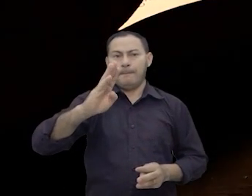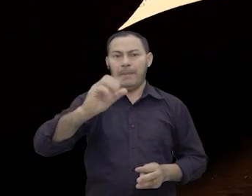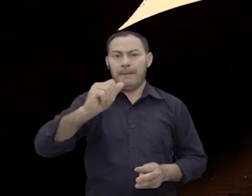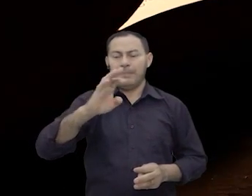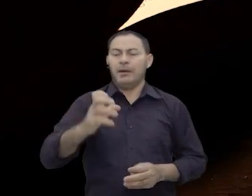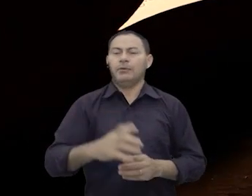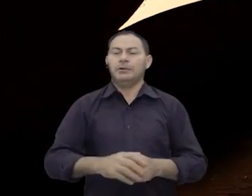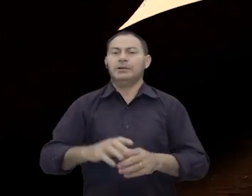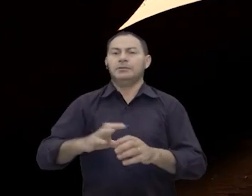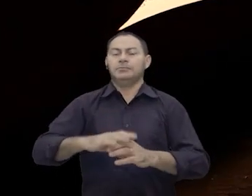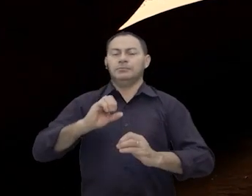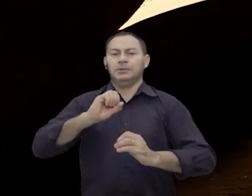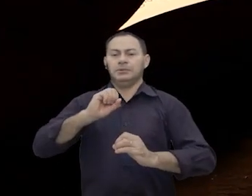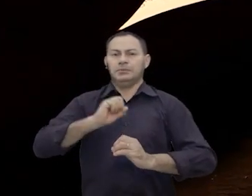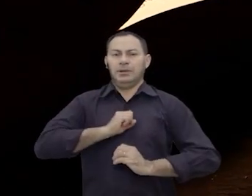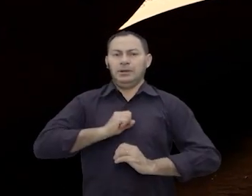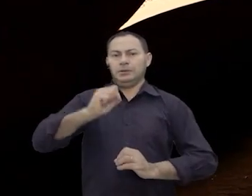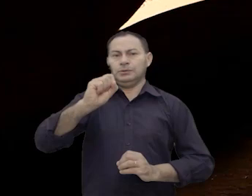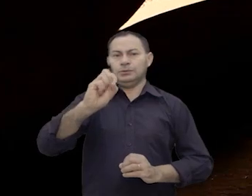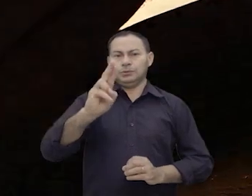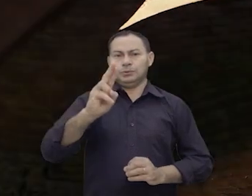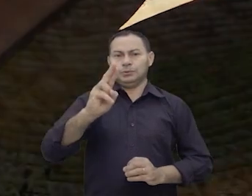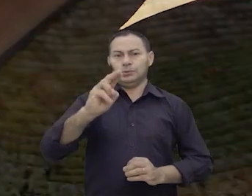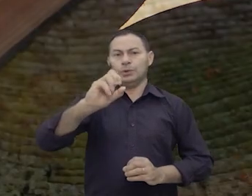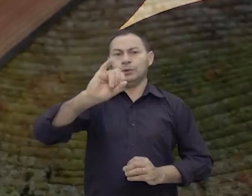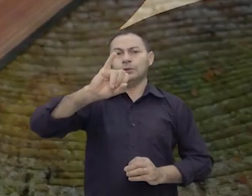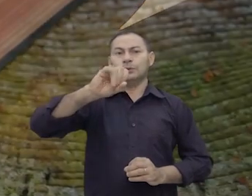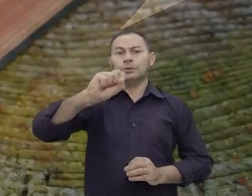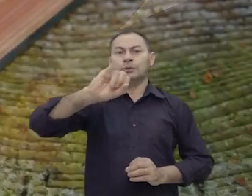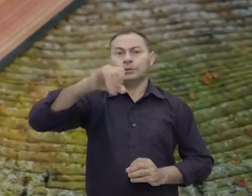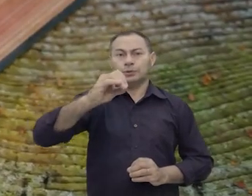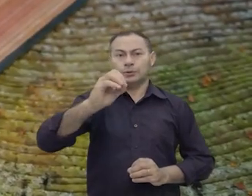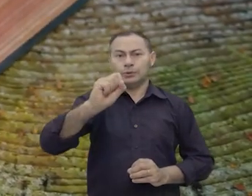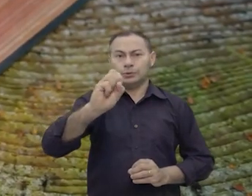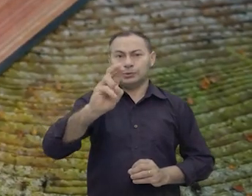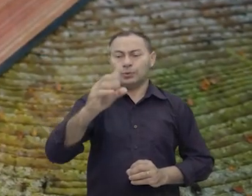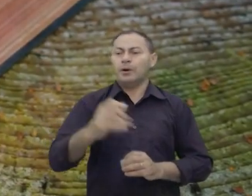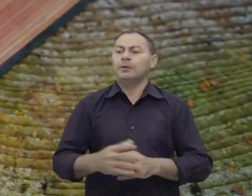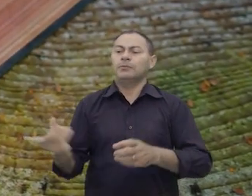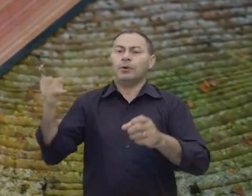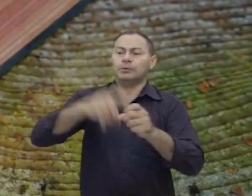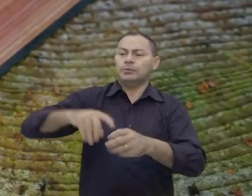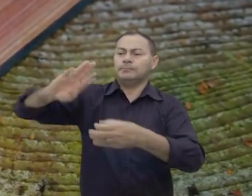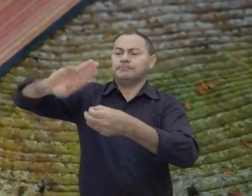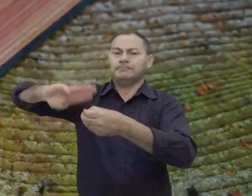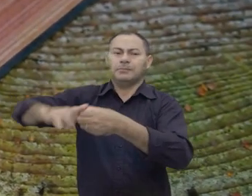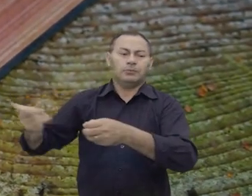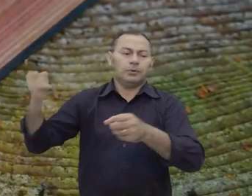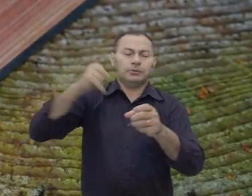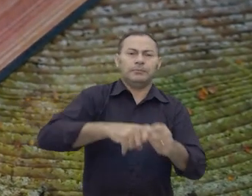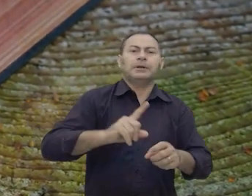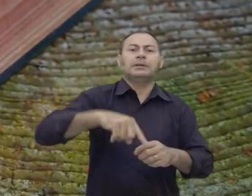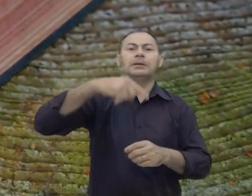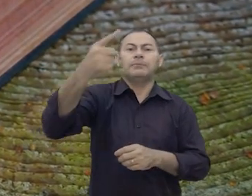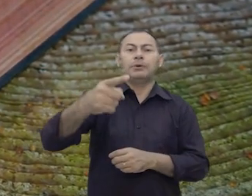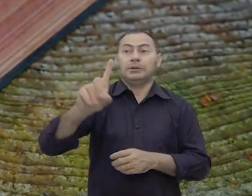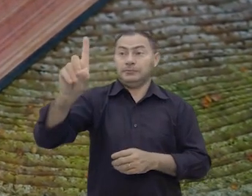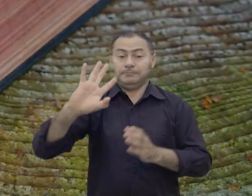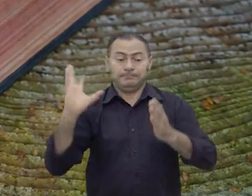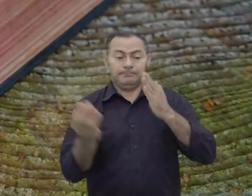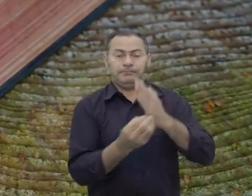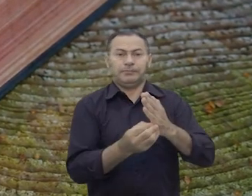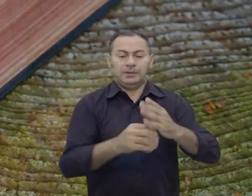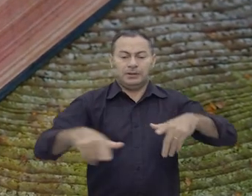Jesua retornaram do cativeiro e em 21 anos o templo foi reconstruído. Mais tarde, Deus